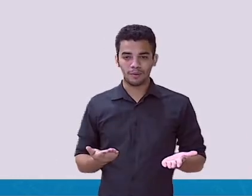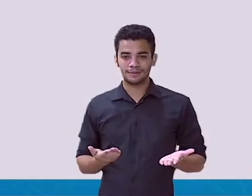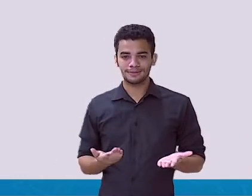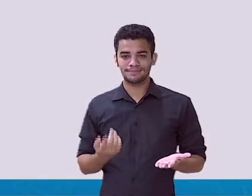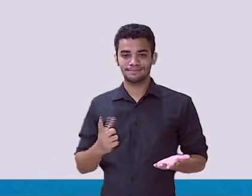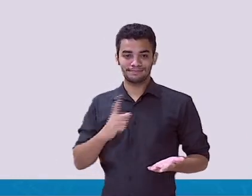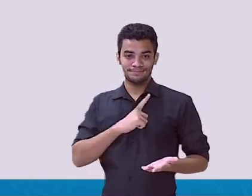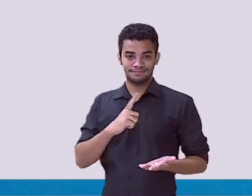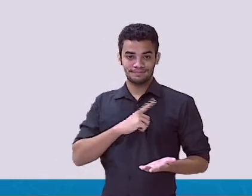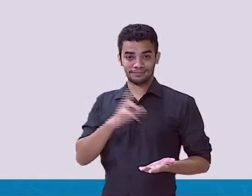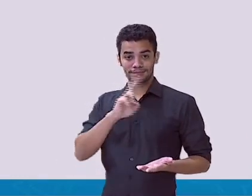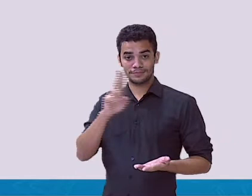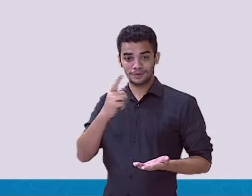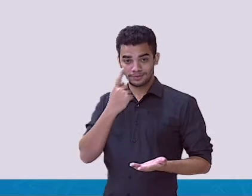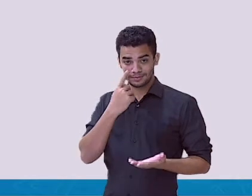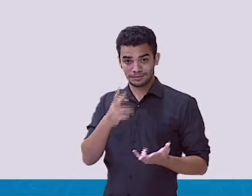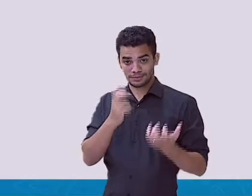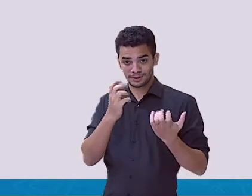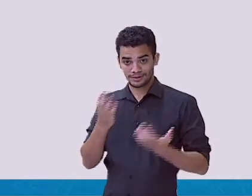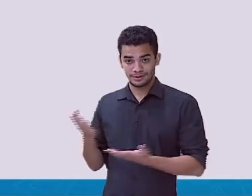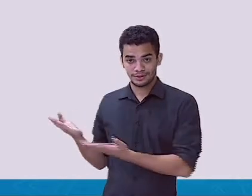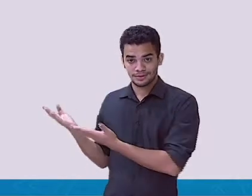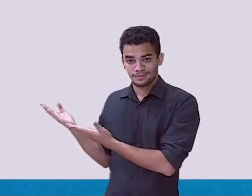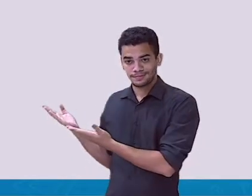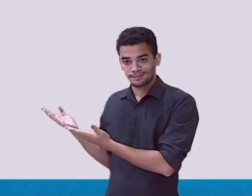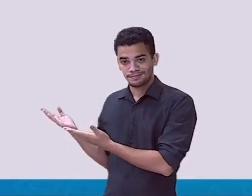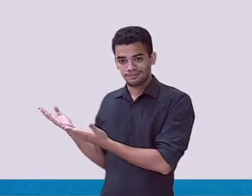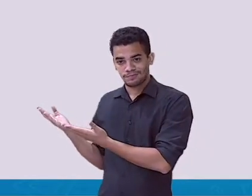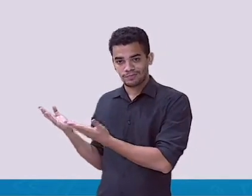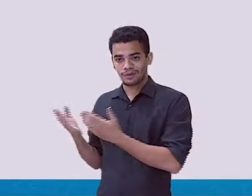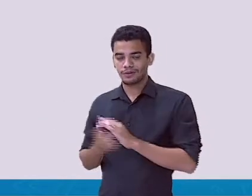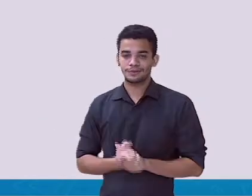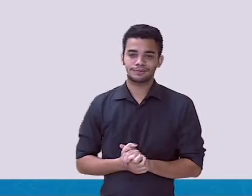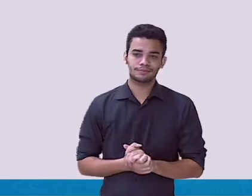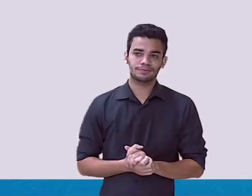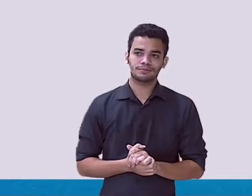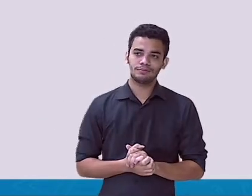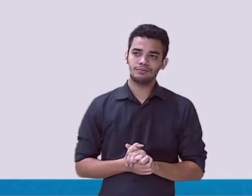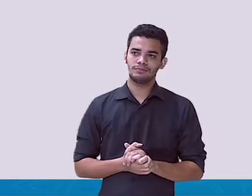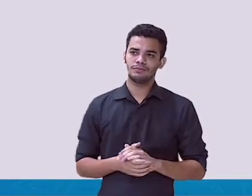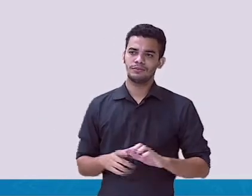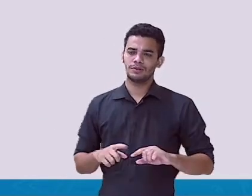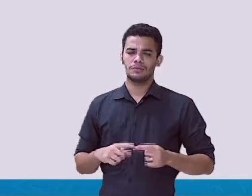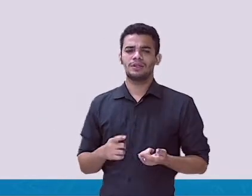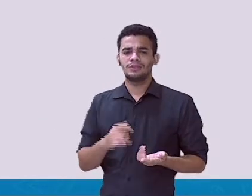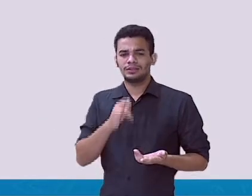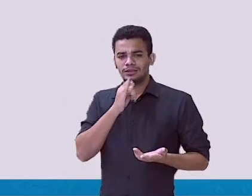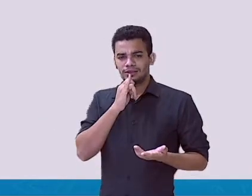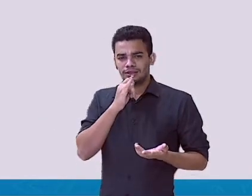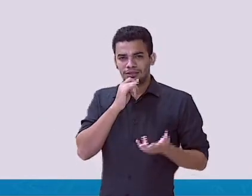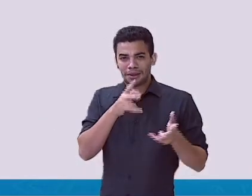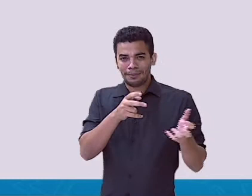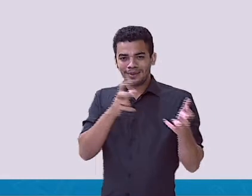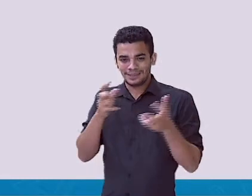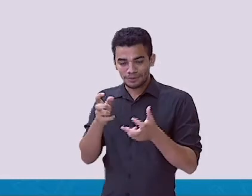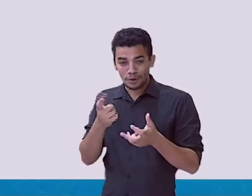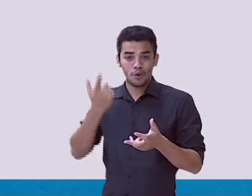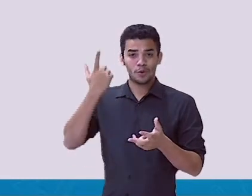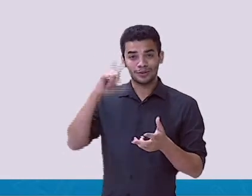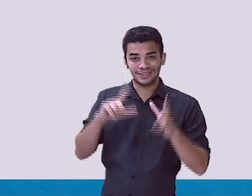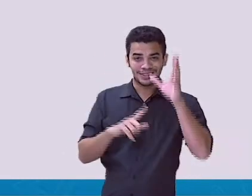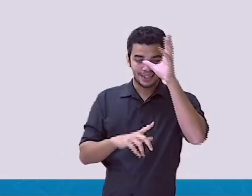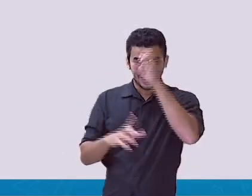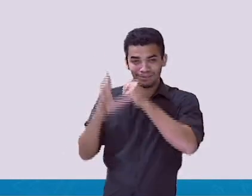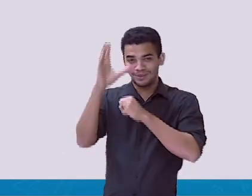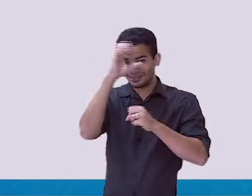sobrepostas. Viram? Viram quanto dessa espécie a gente pode aprender? E quando a